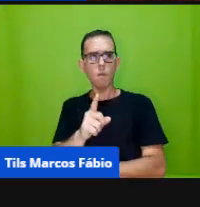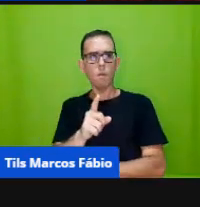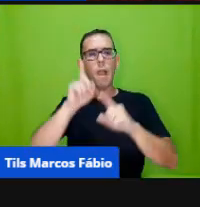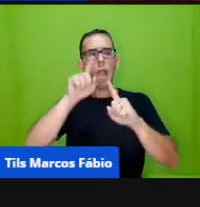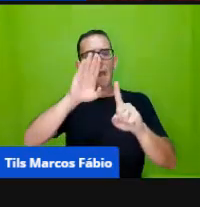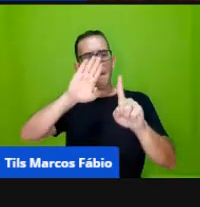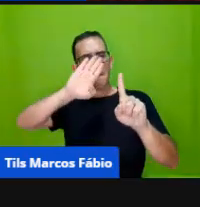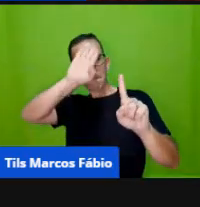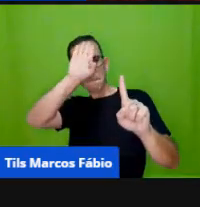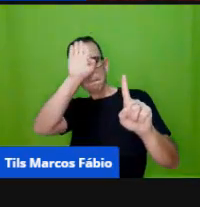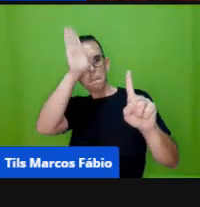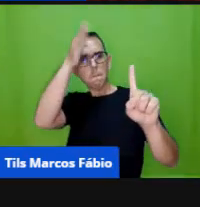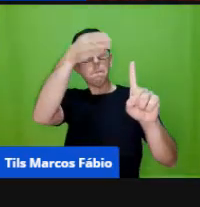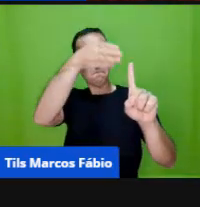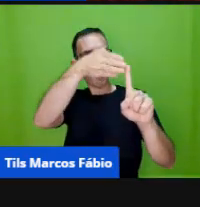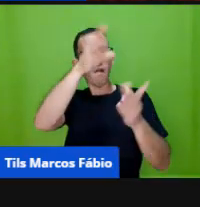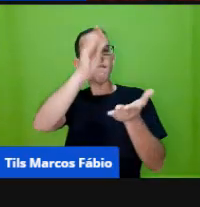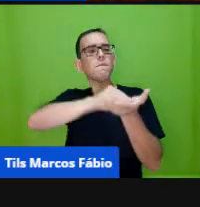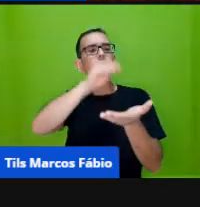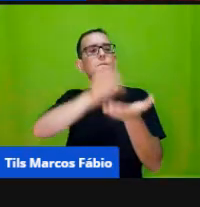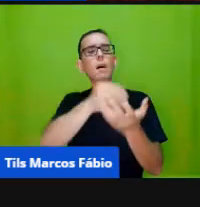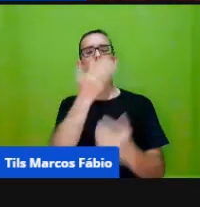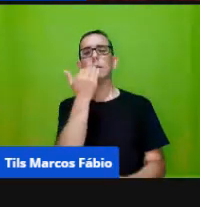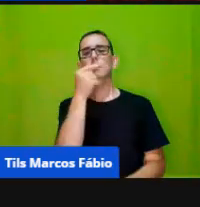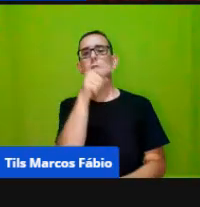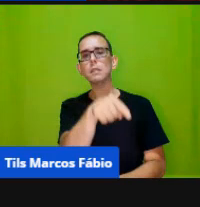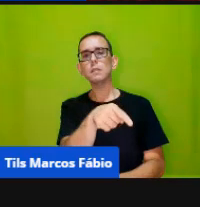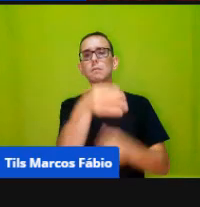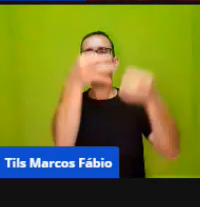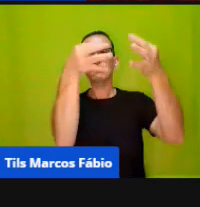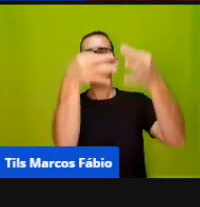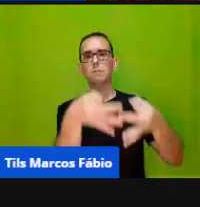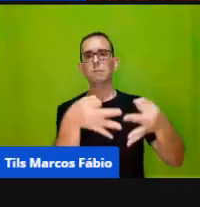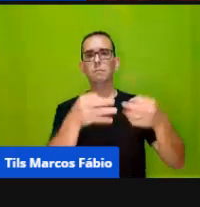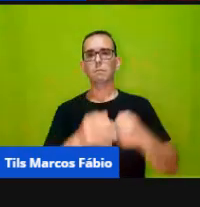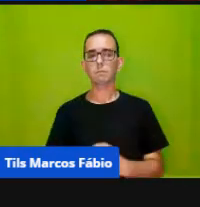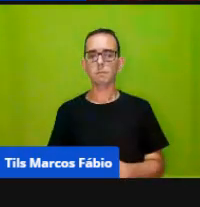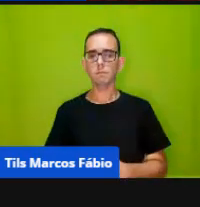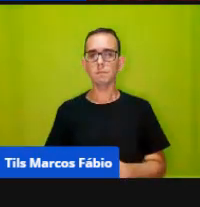pela falta de uma alimentação adequada.